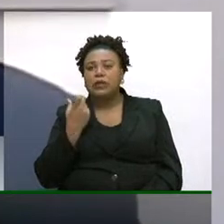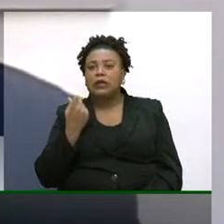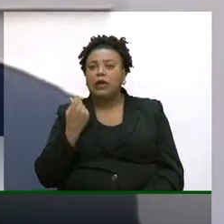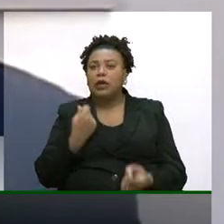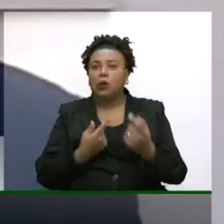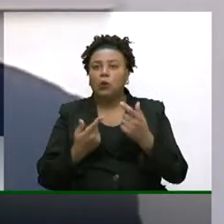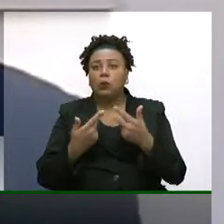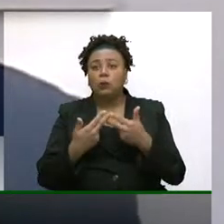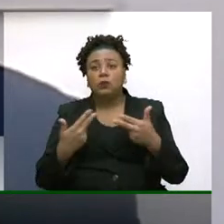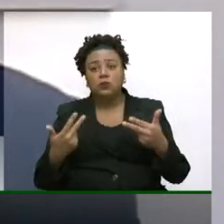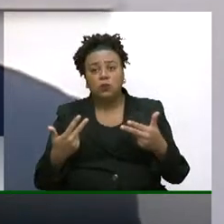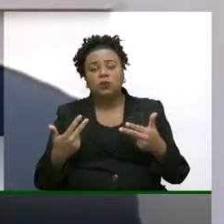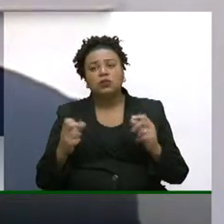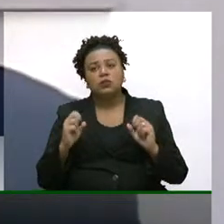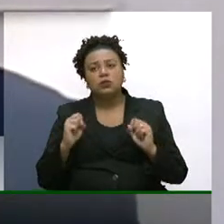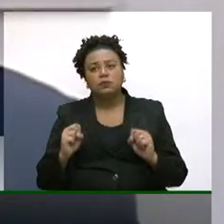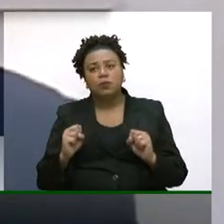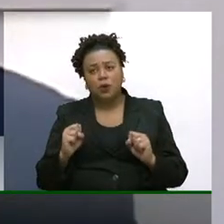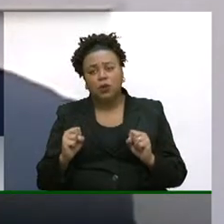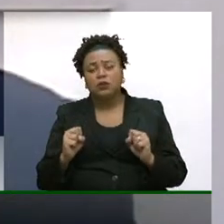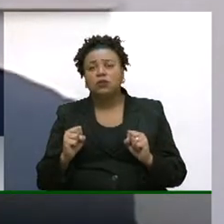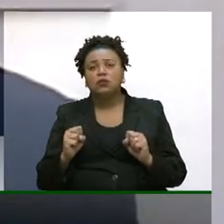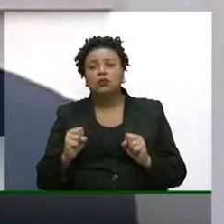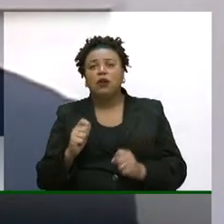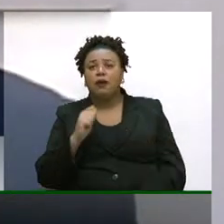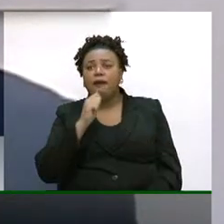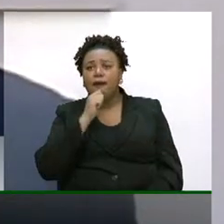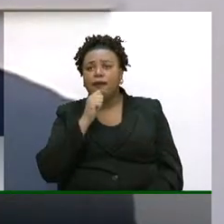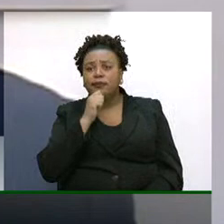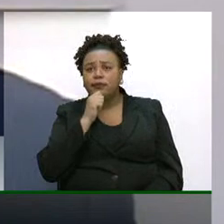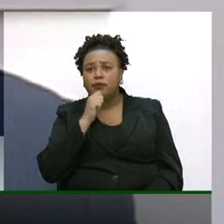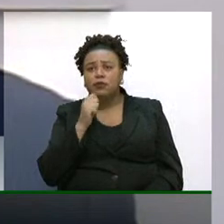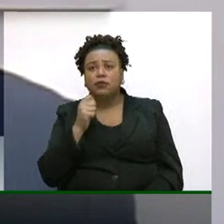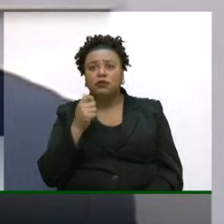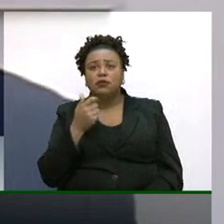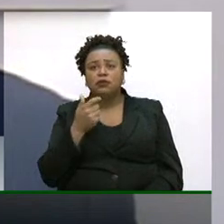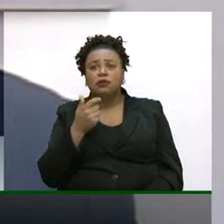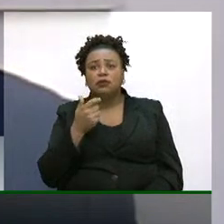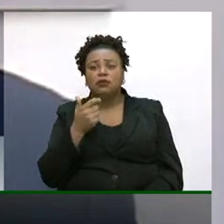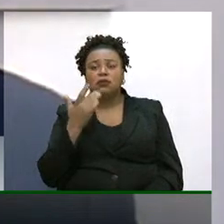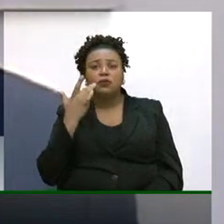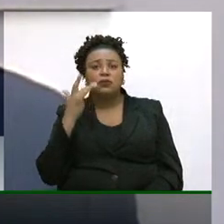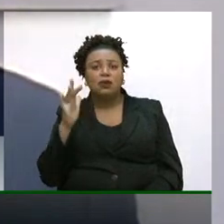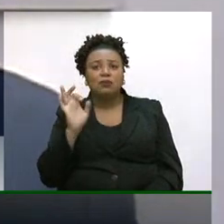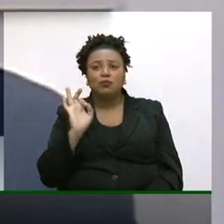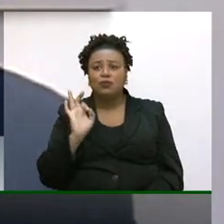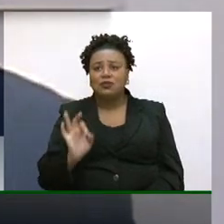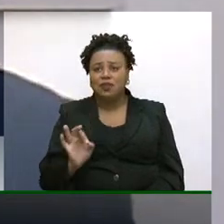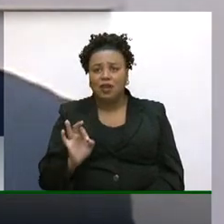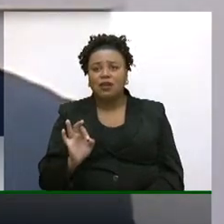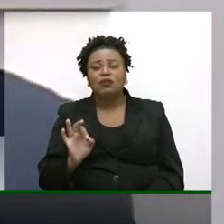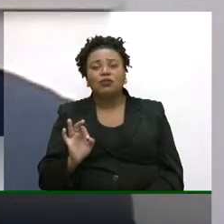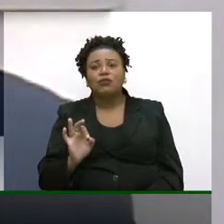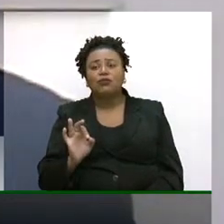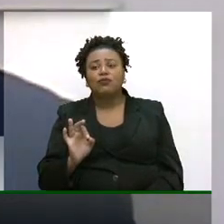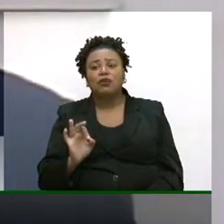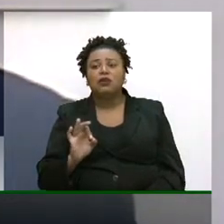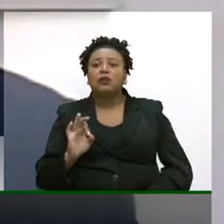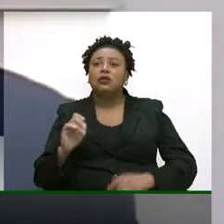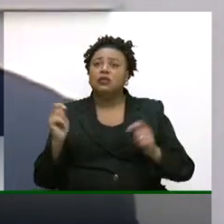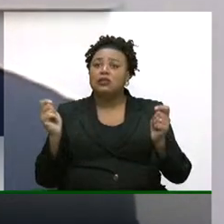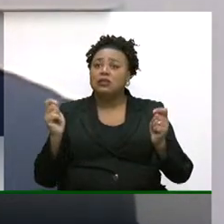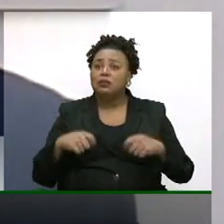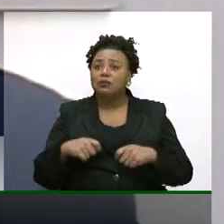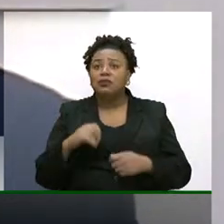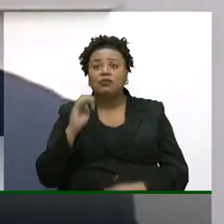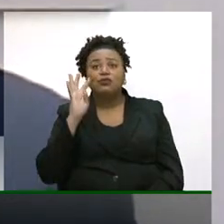algumas questões que, porventura, podem estar ainda sem termos a noção certa da possibilidade